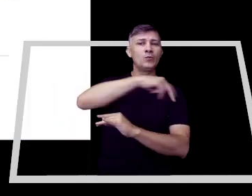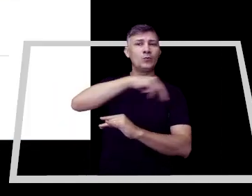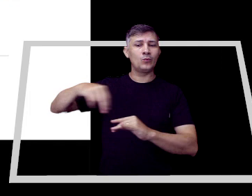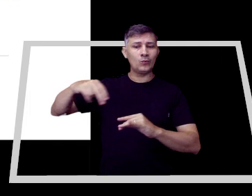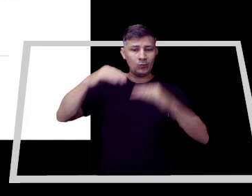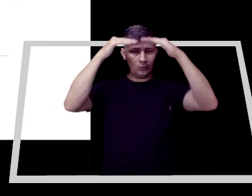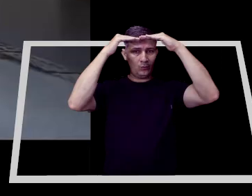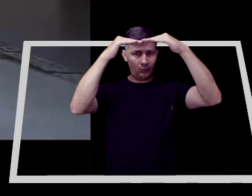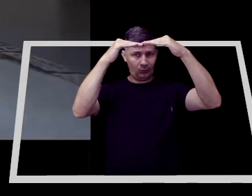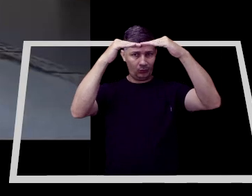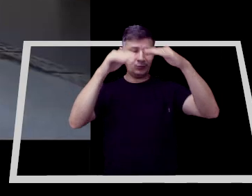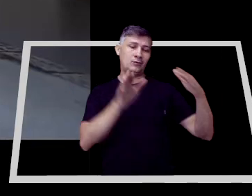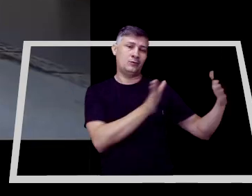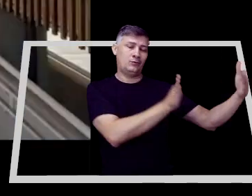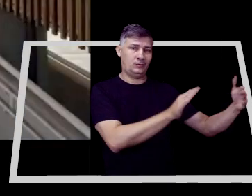pré-fabricadas.